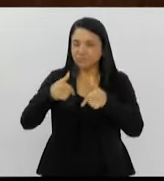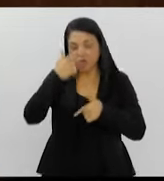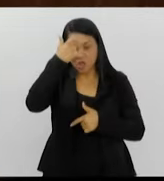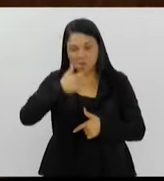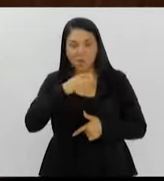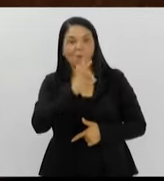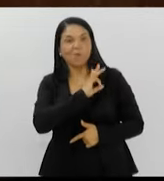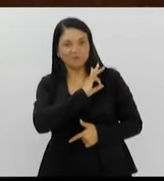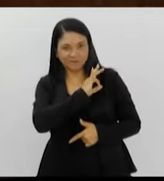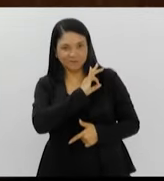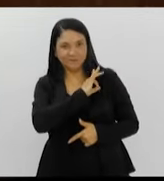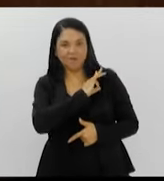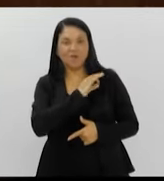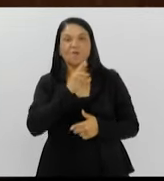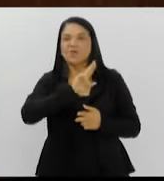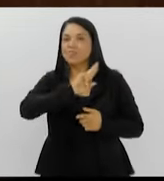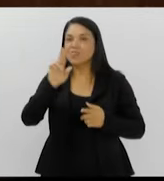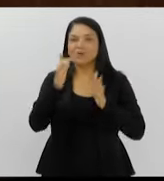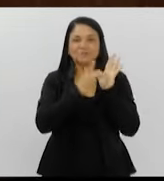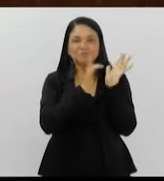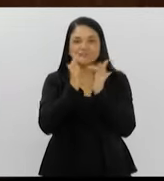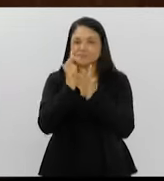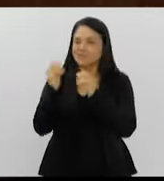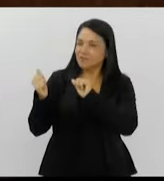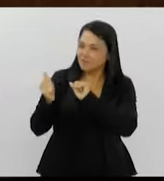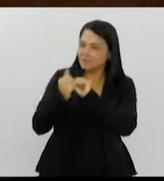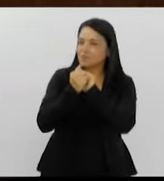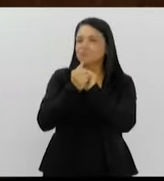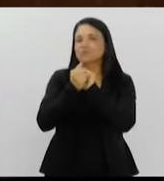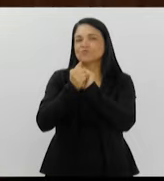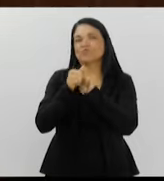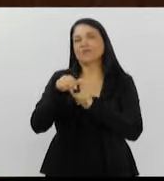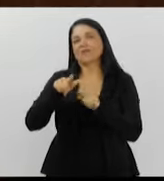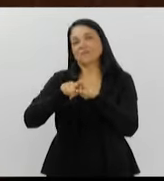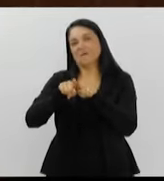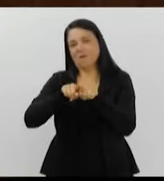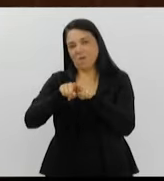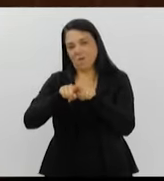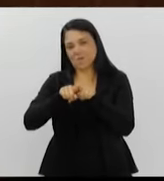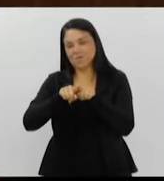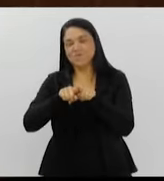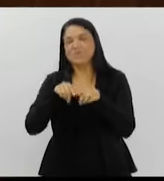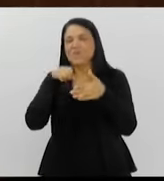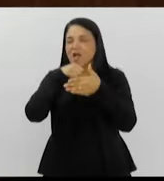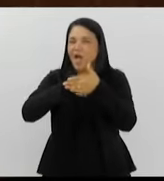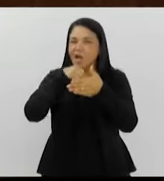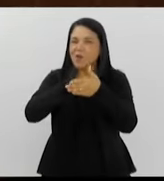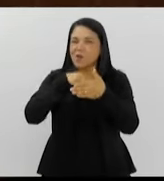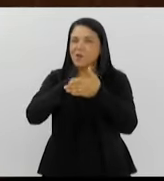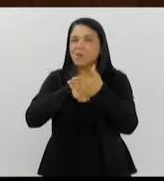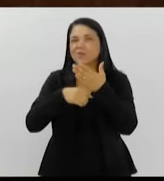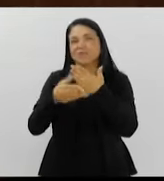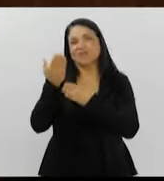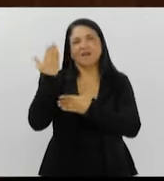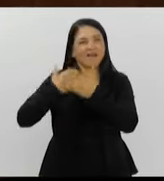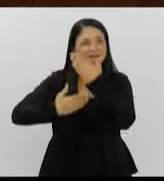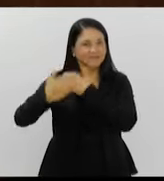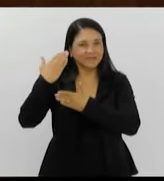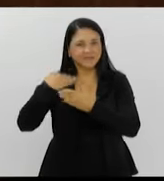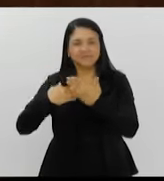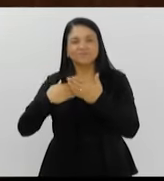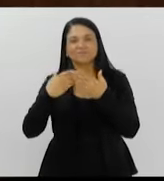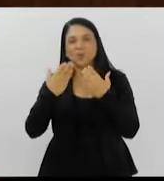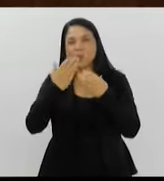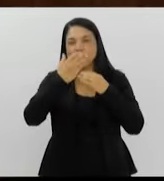militar em nome de Jesus serão meus irmãos já são irmãos dizer da luta desde a época da idade